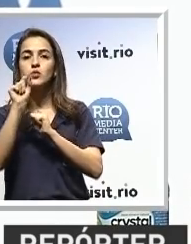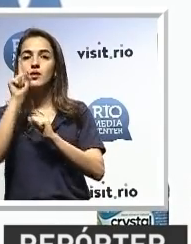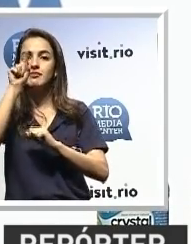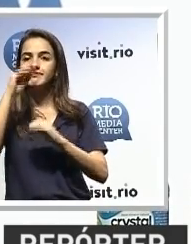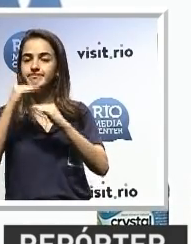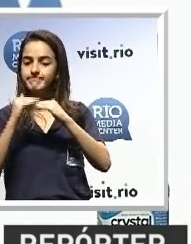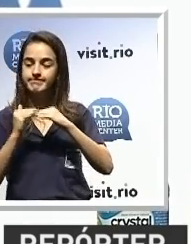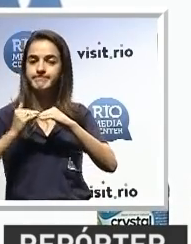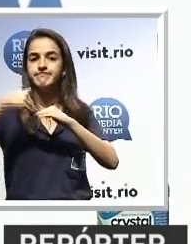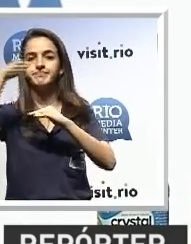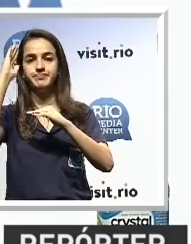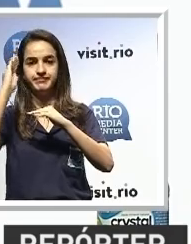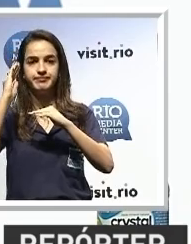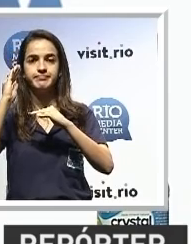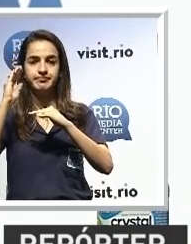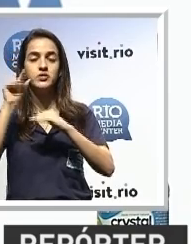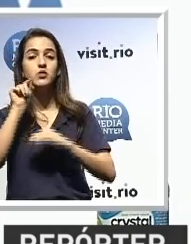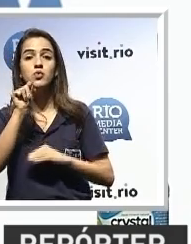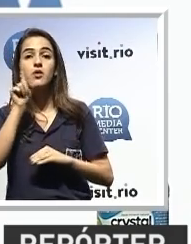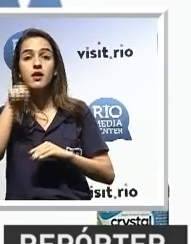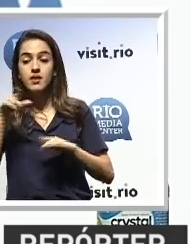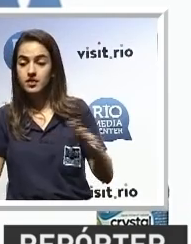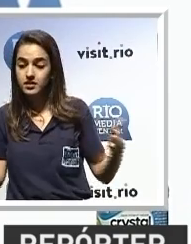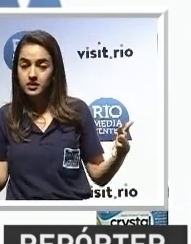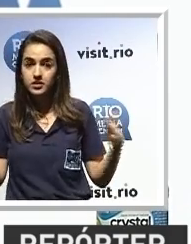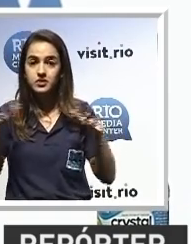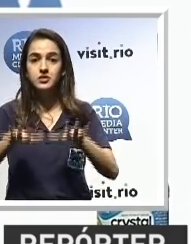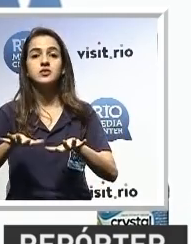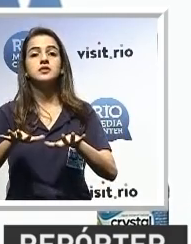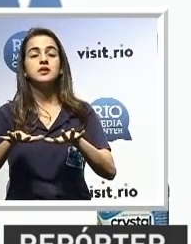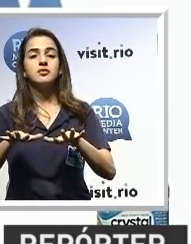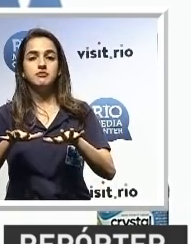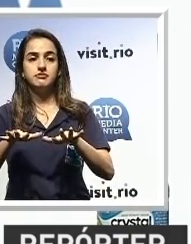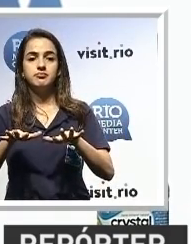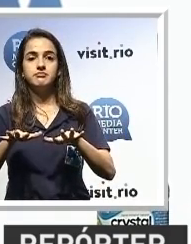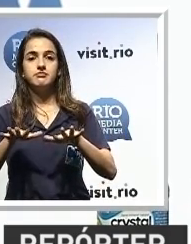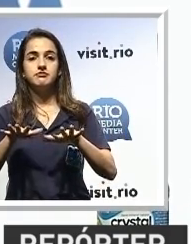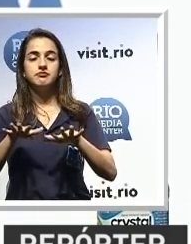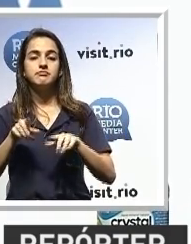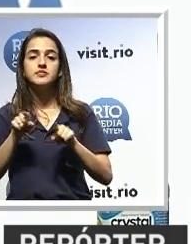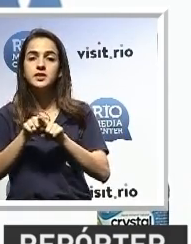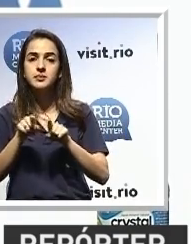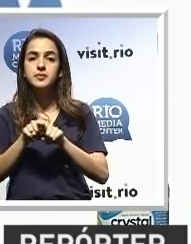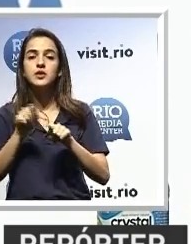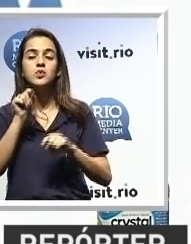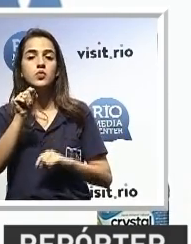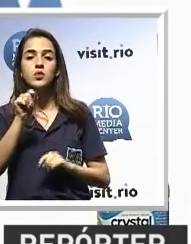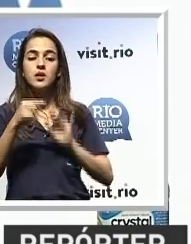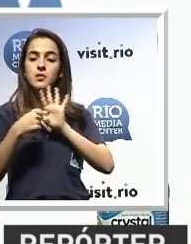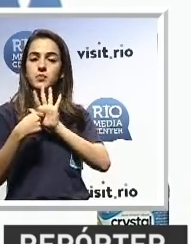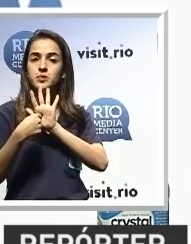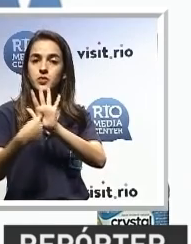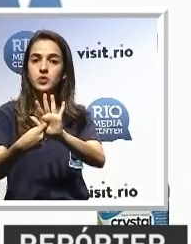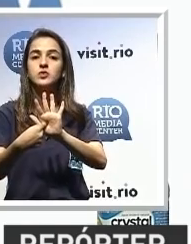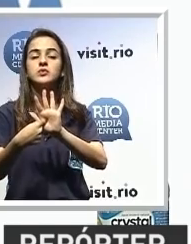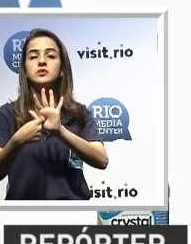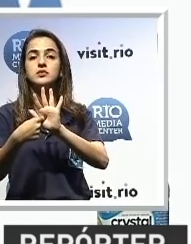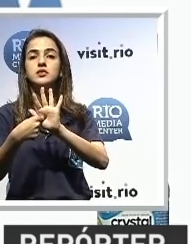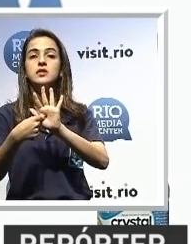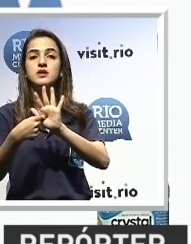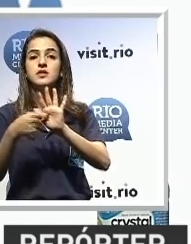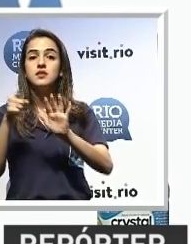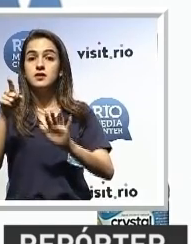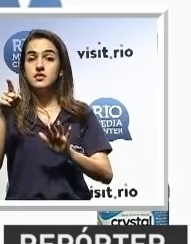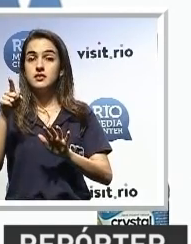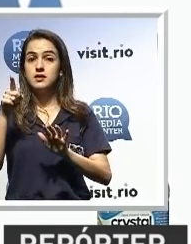além, muito mais além. Trata de inclusão, trata de se mostrar a